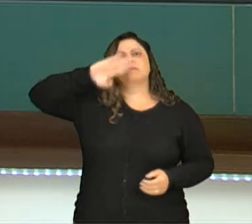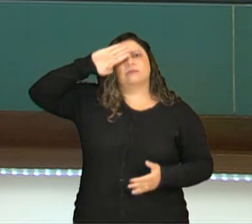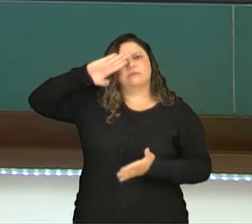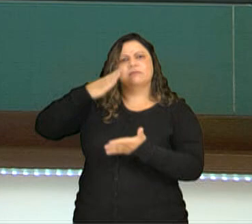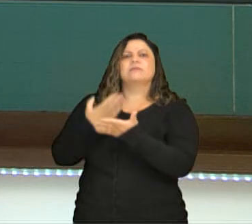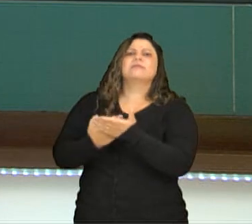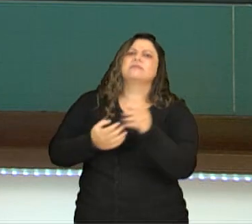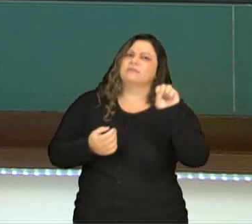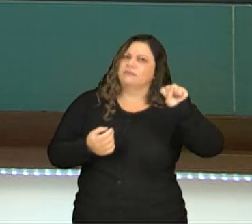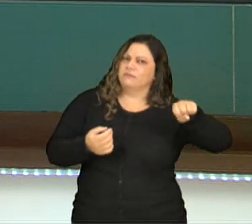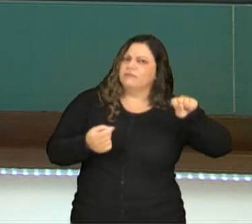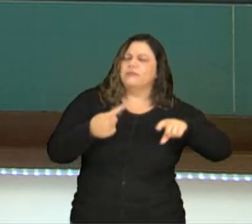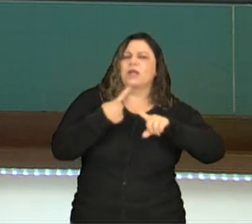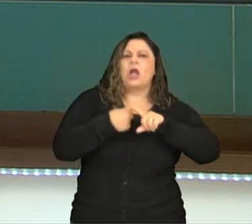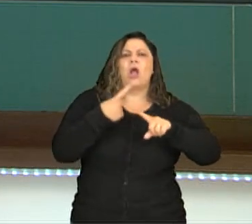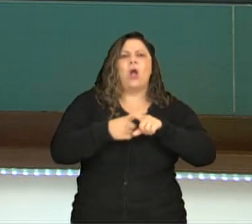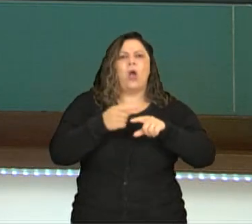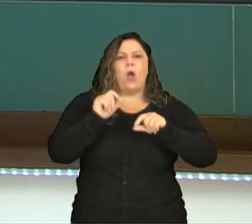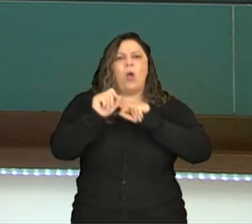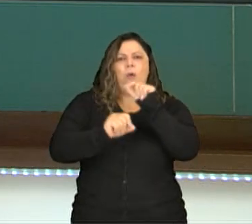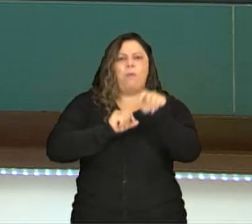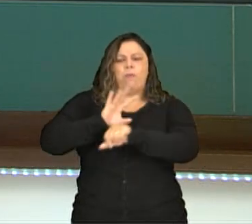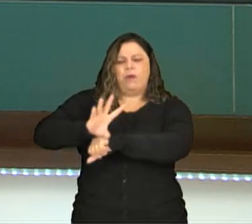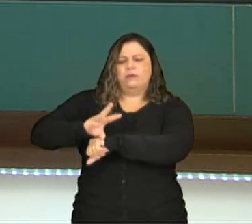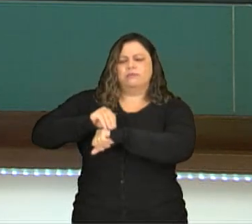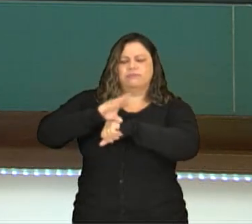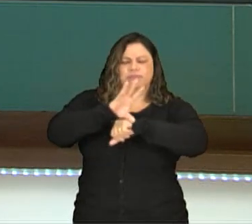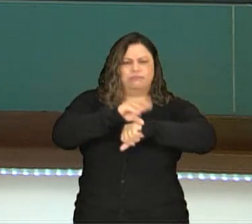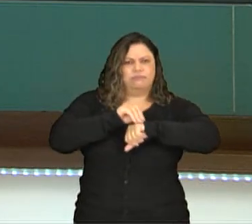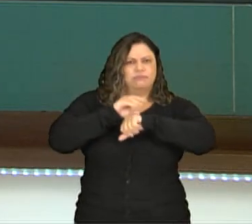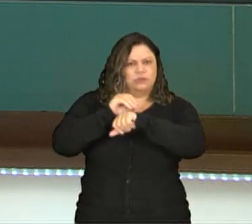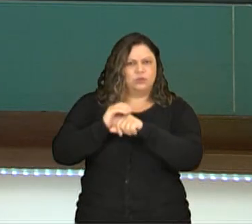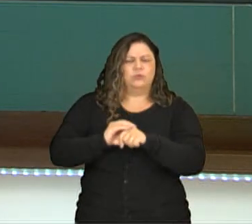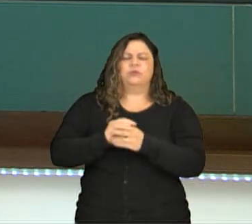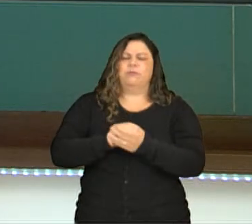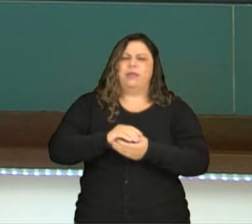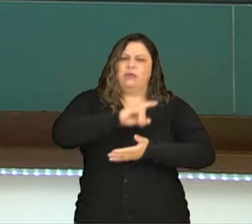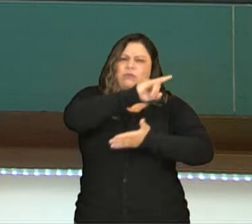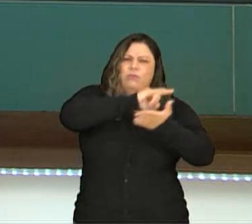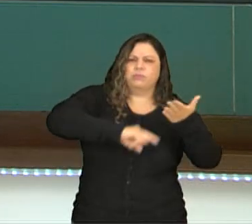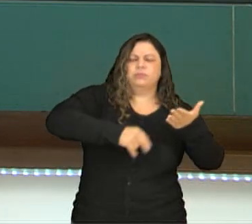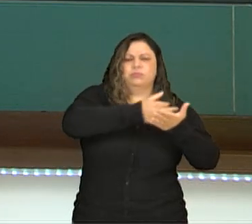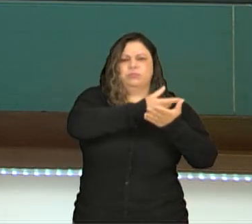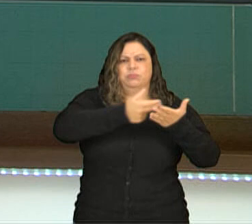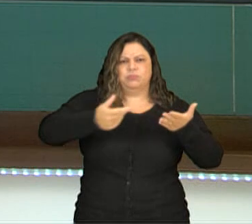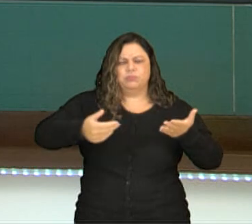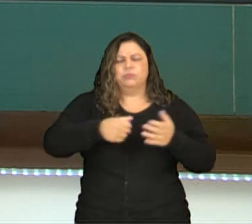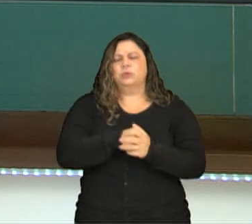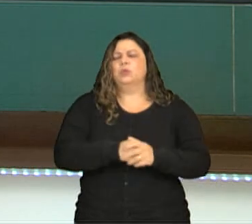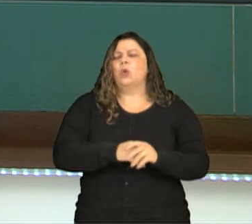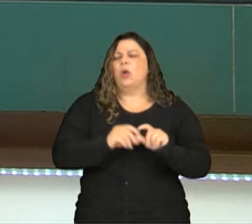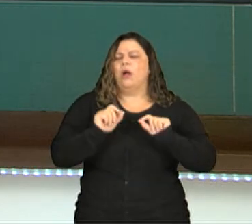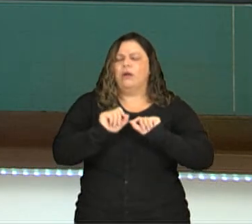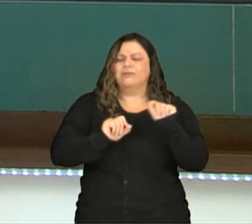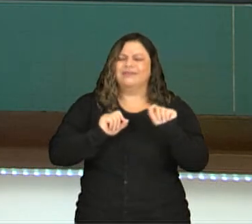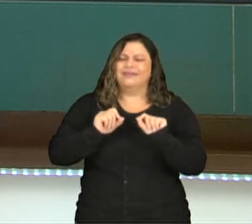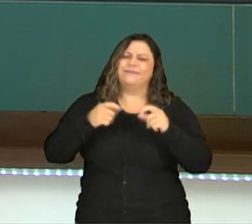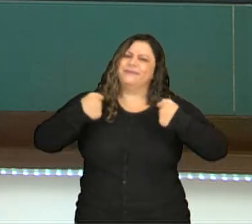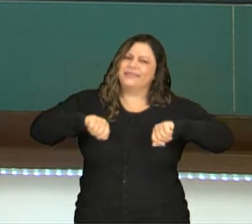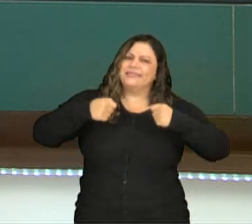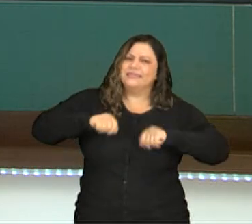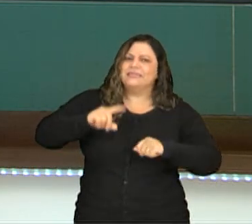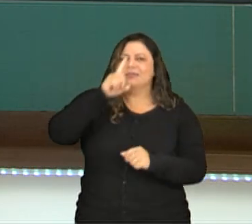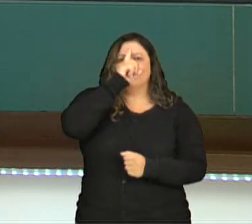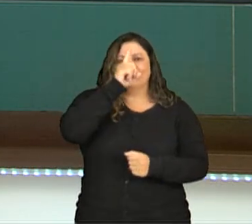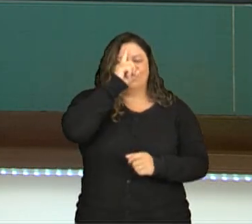elas formatam o conhecimento curricular ou o conhecimento geral que nós precisamos para o nosso dia a dia de uma